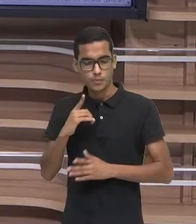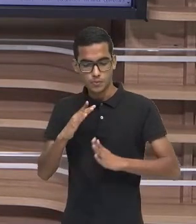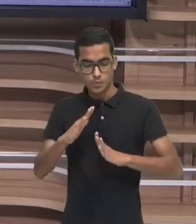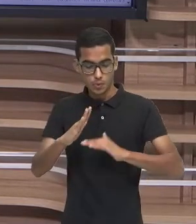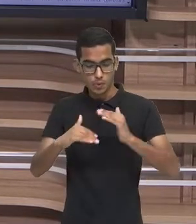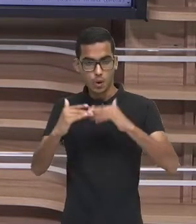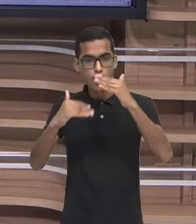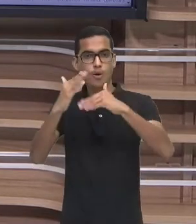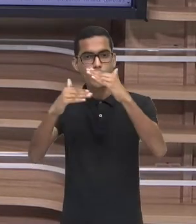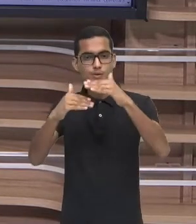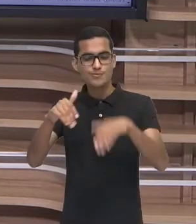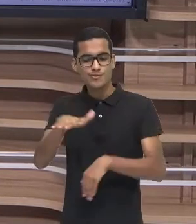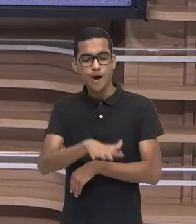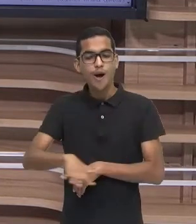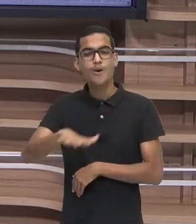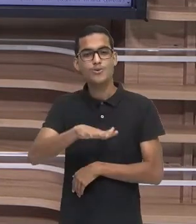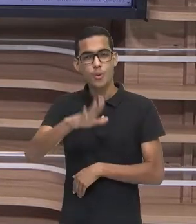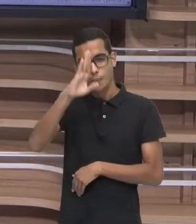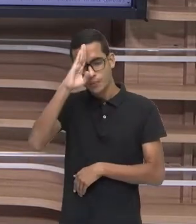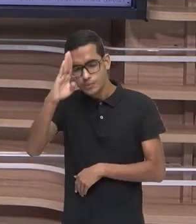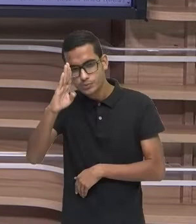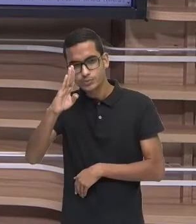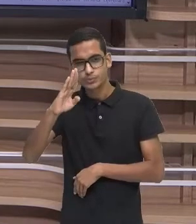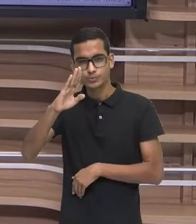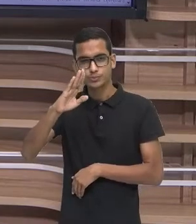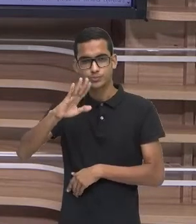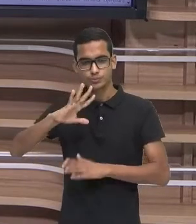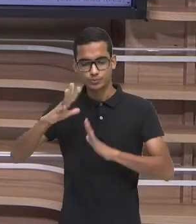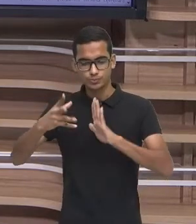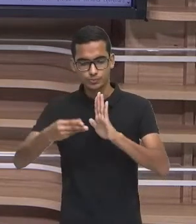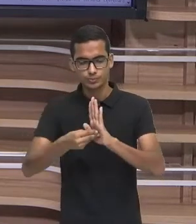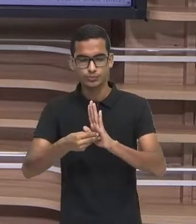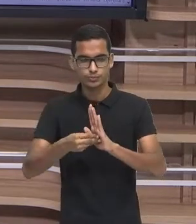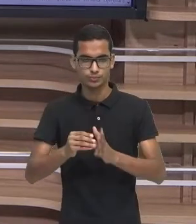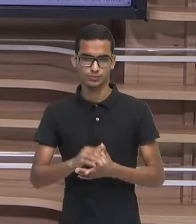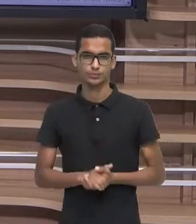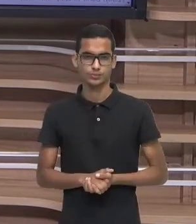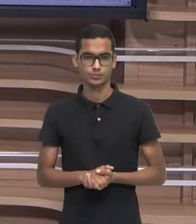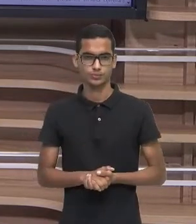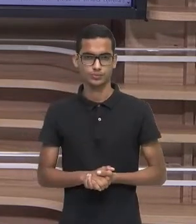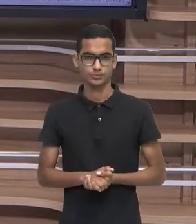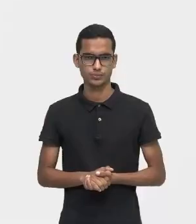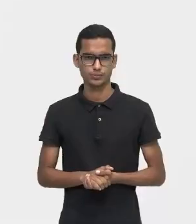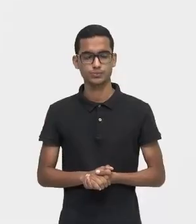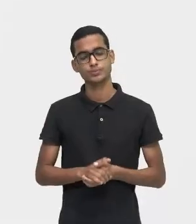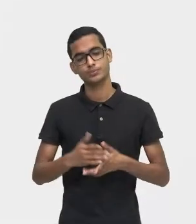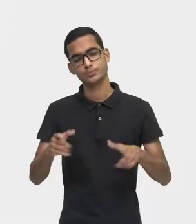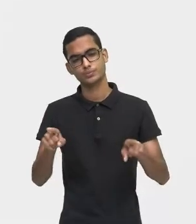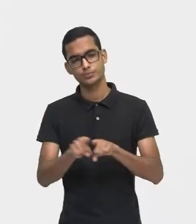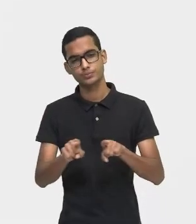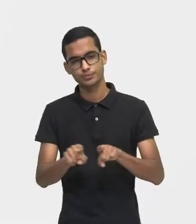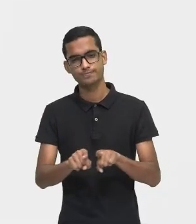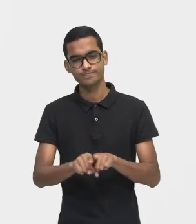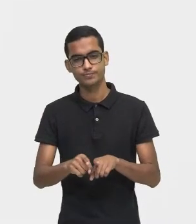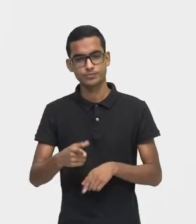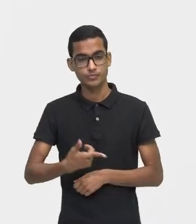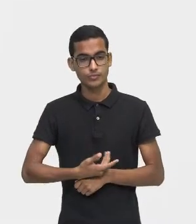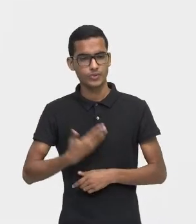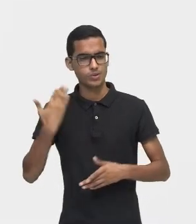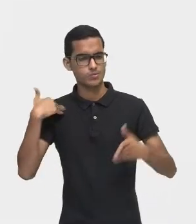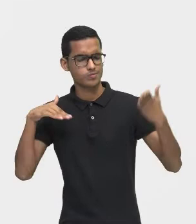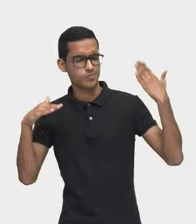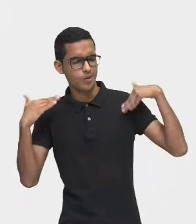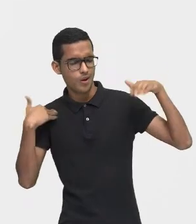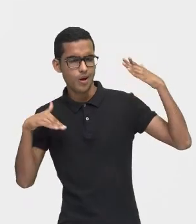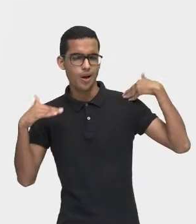aqui também na nossa região. Também a gente não pode esquecer do lazer das pessoas, né? Nossos lazeres aí